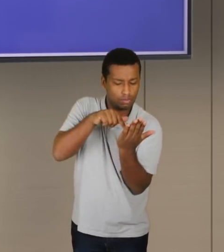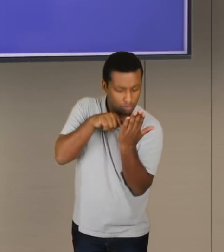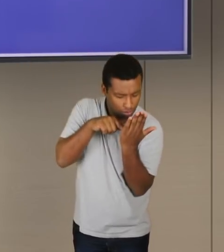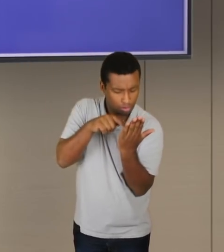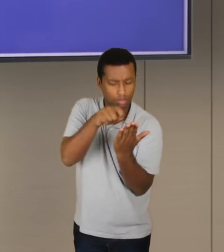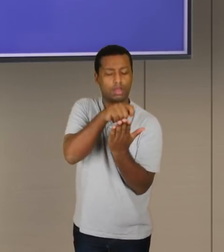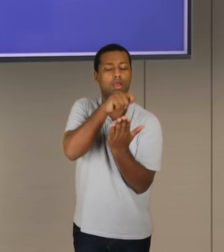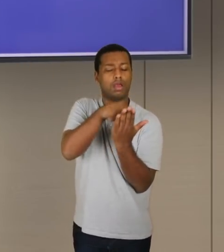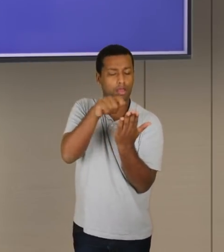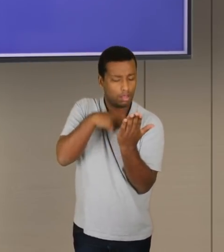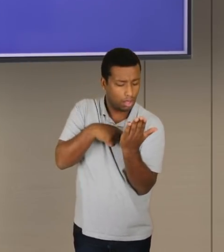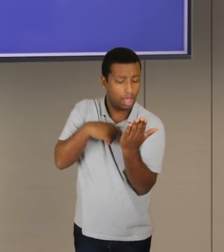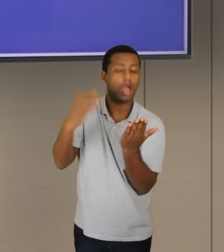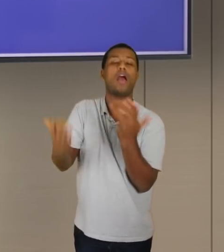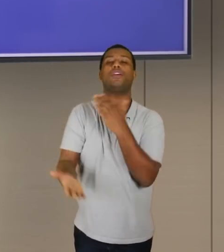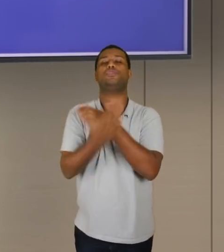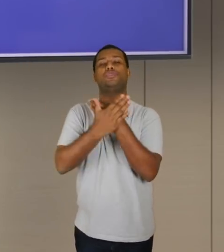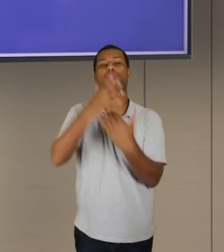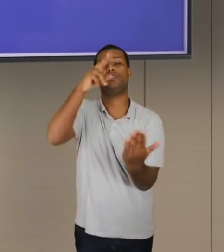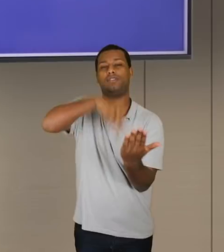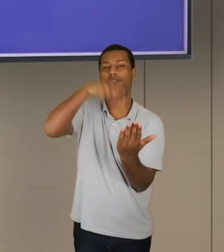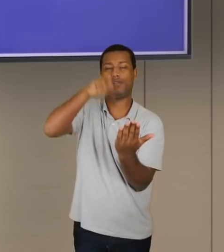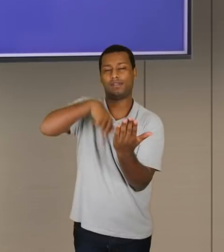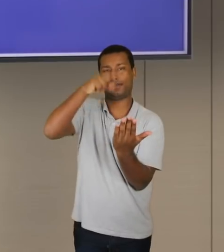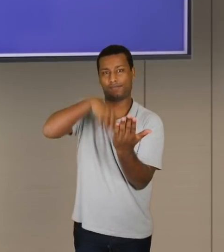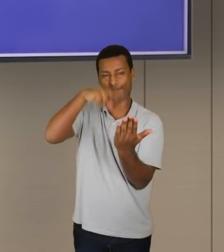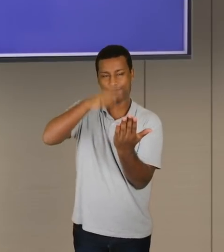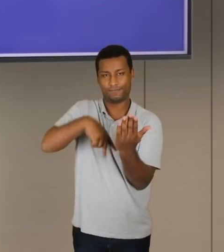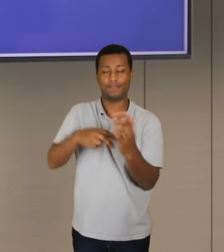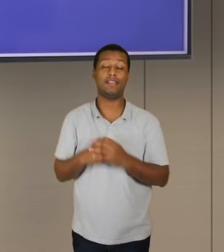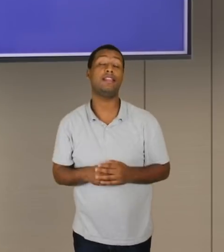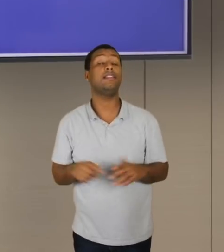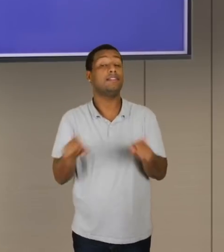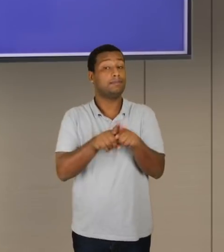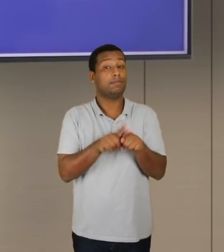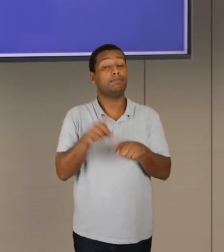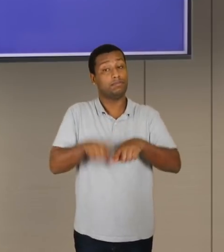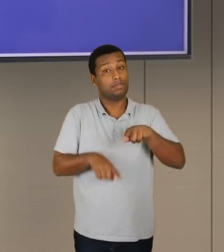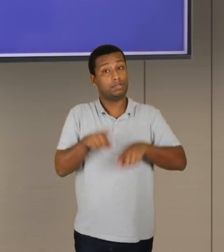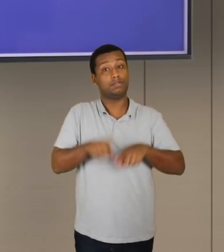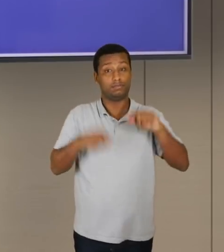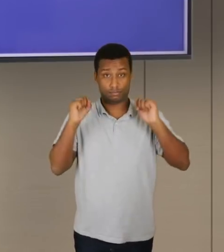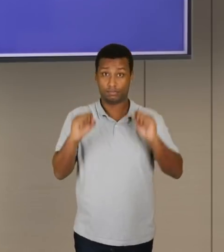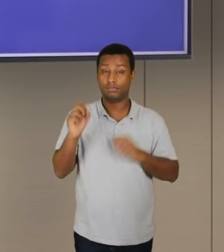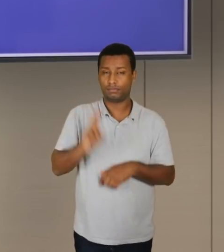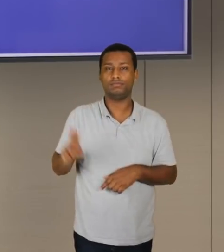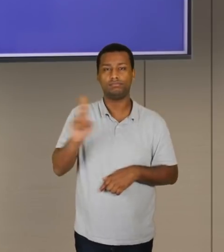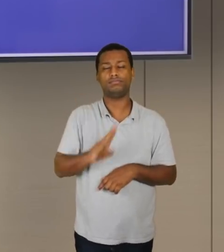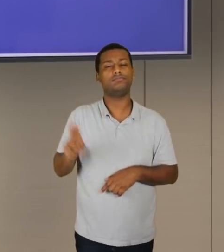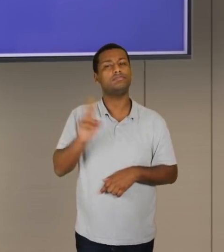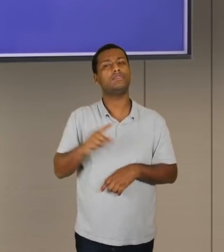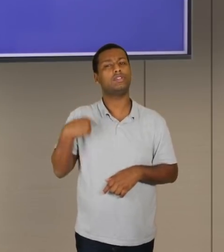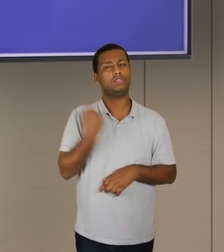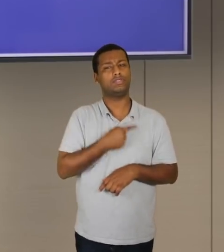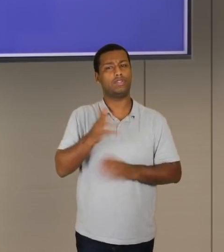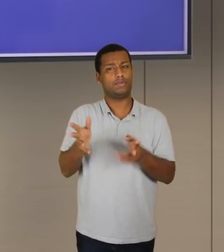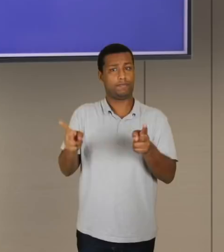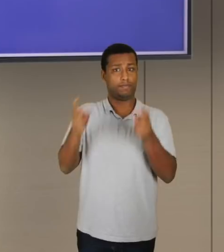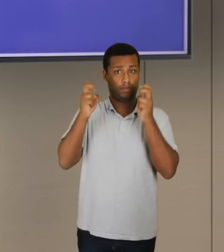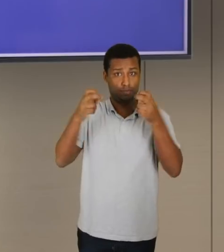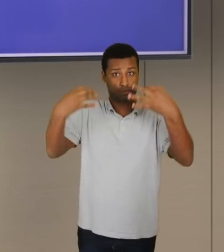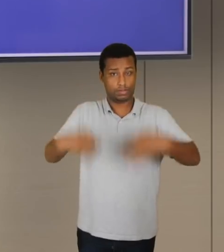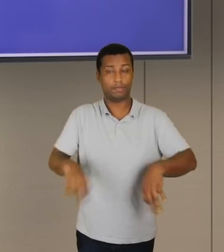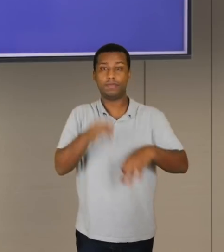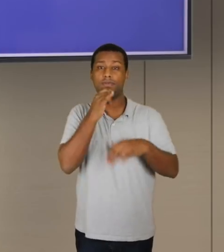ampliado. A escola pode também fornecer esse material ampliado. Mas também, como nós temos os recursos aumentativos, que são